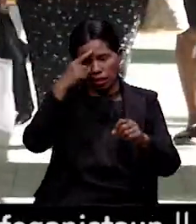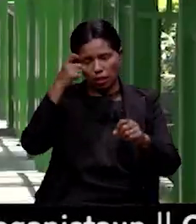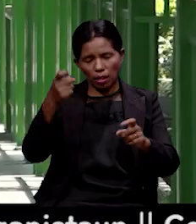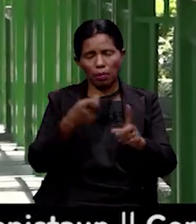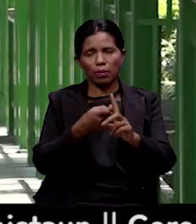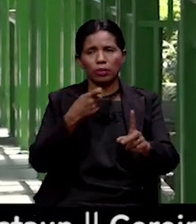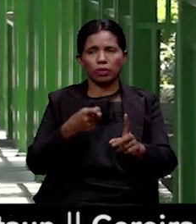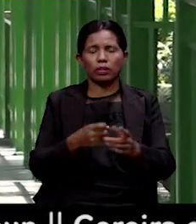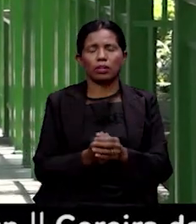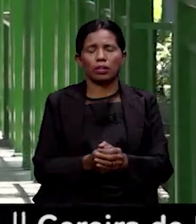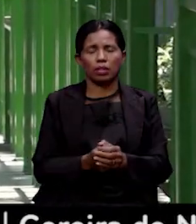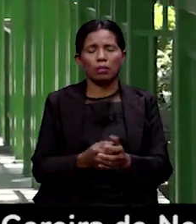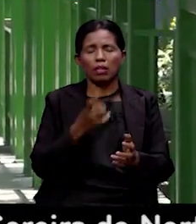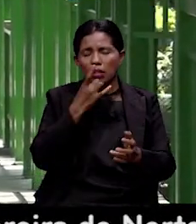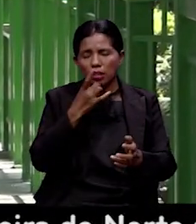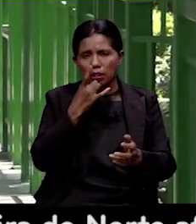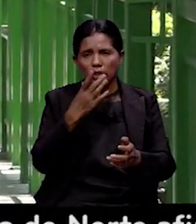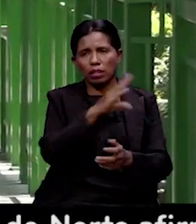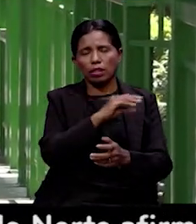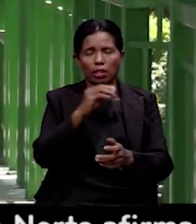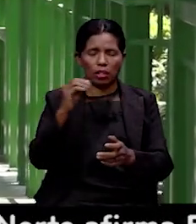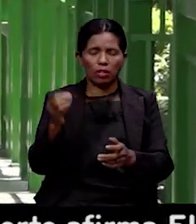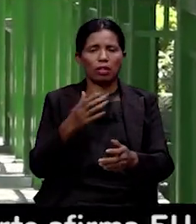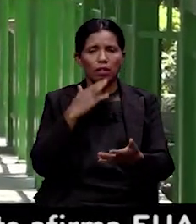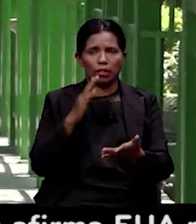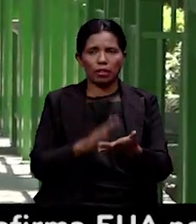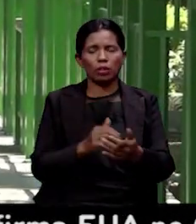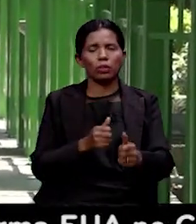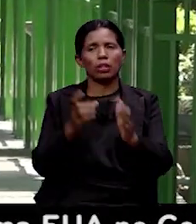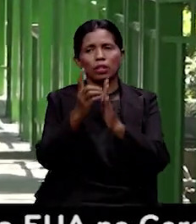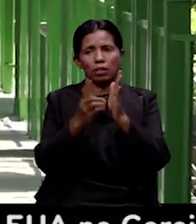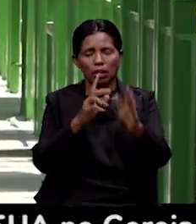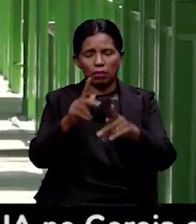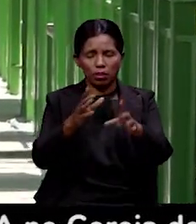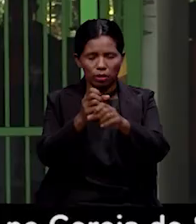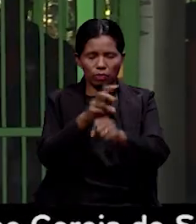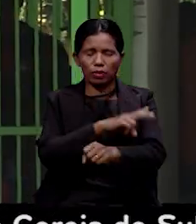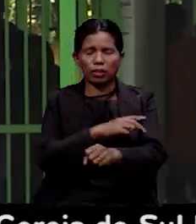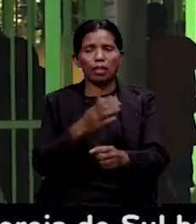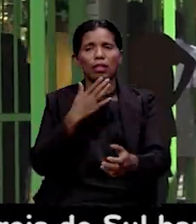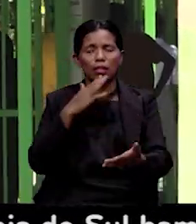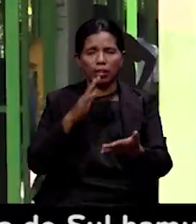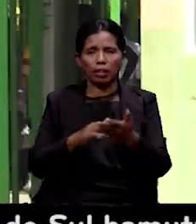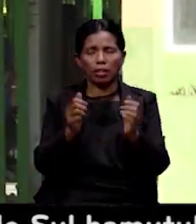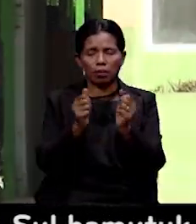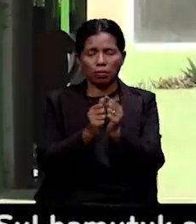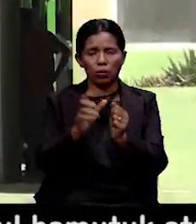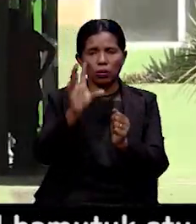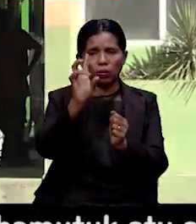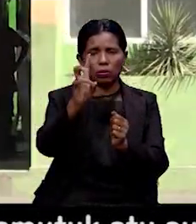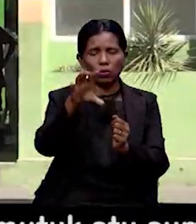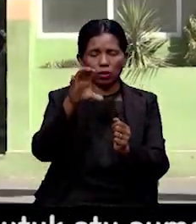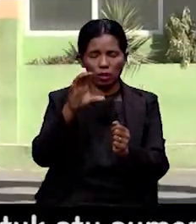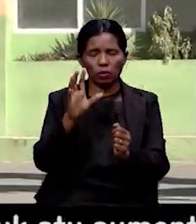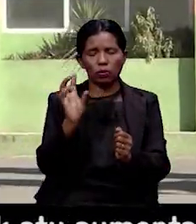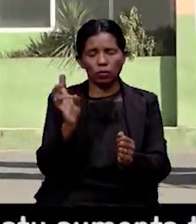husu instabilidade energia elétrica. Tirdado sideran ne be maximu vacina atka inválido, hamutuk atu situ hitun rusin tolu,